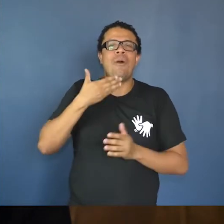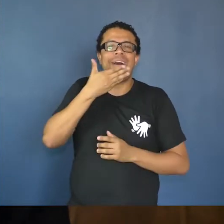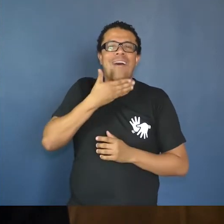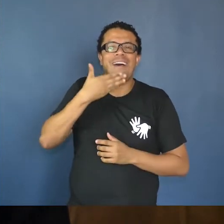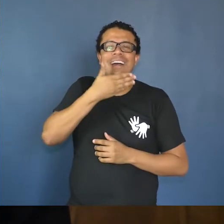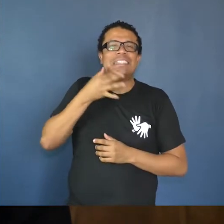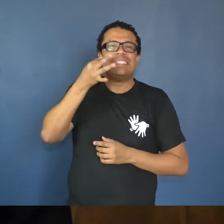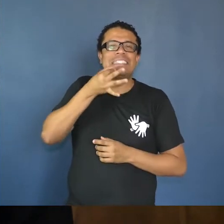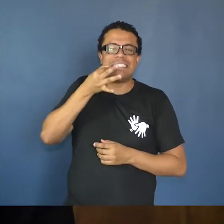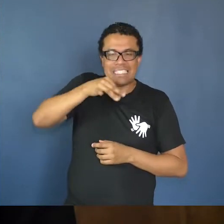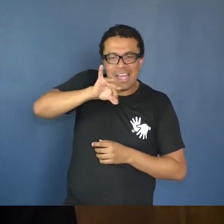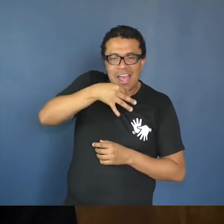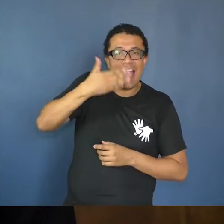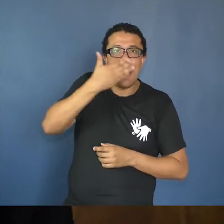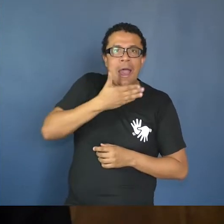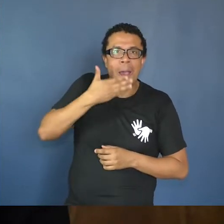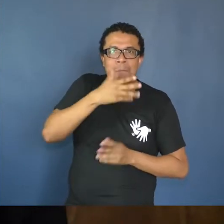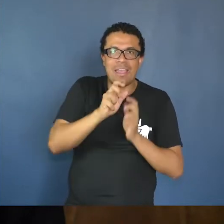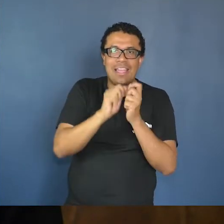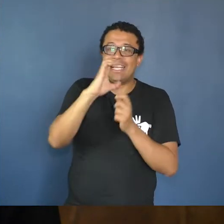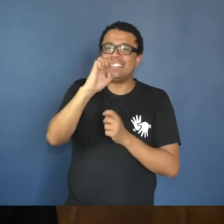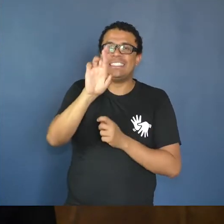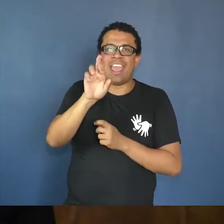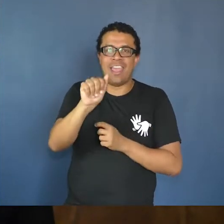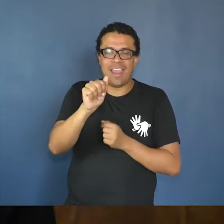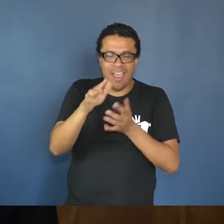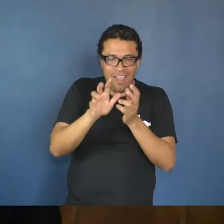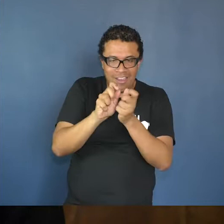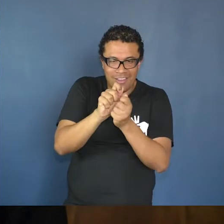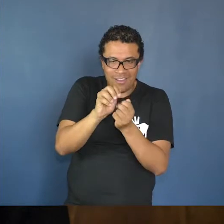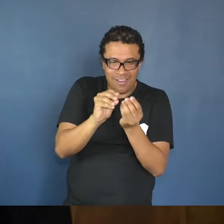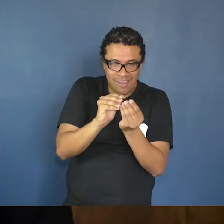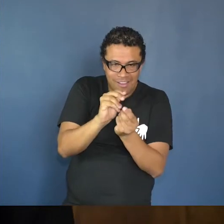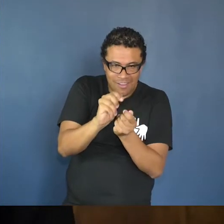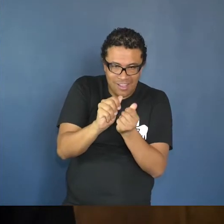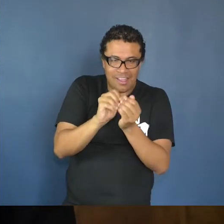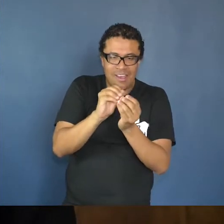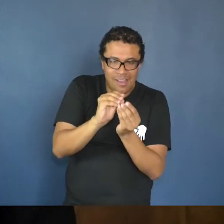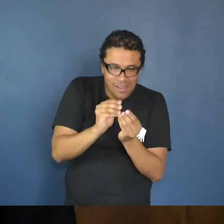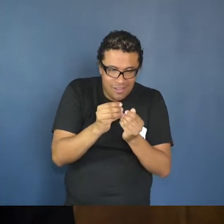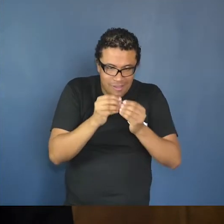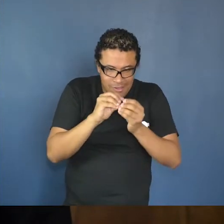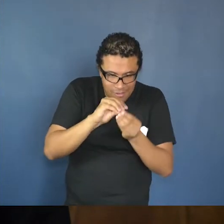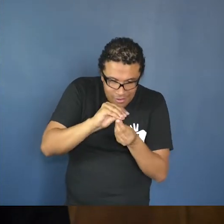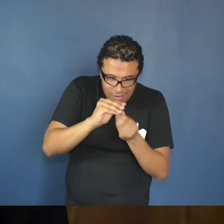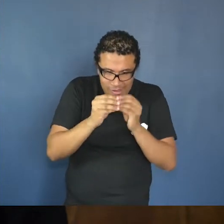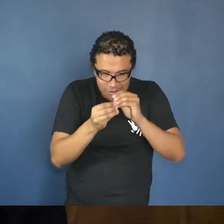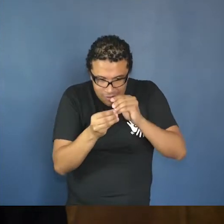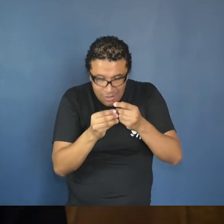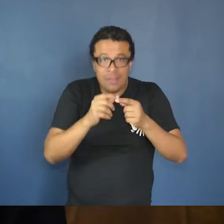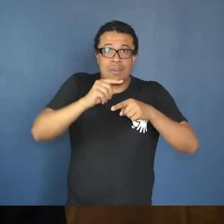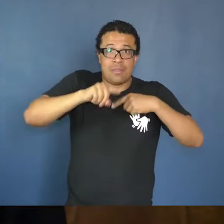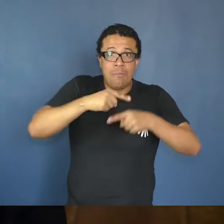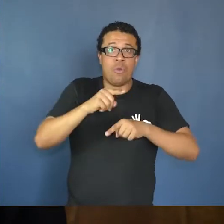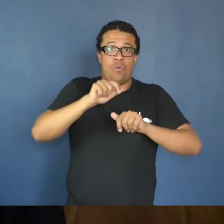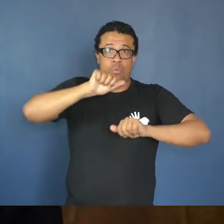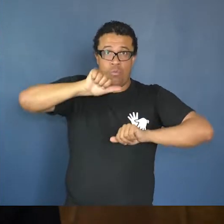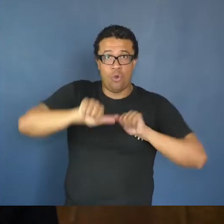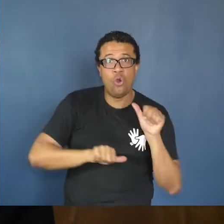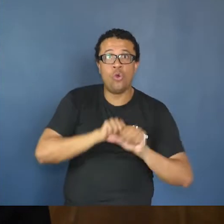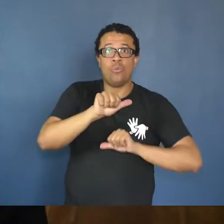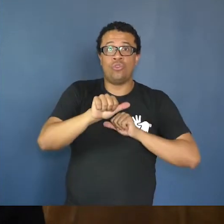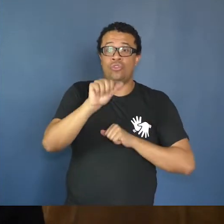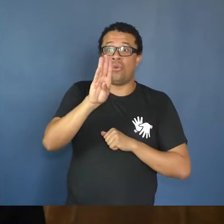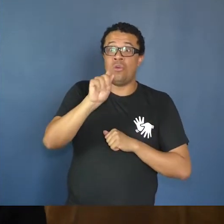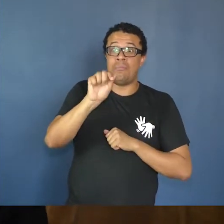com cera de abelha. Eu achava mais fácil manusear a cera. E aos poucos é que eu fui